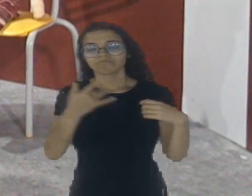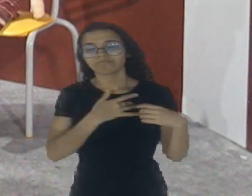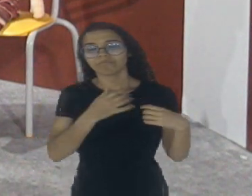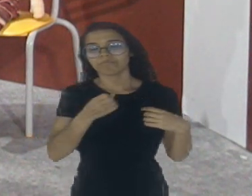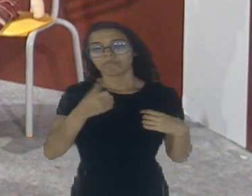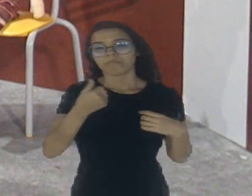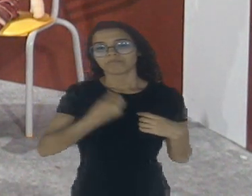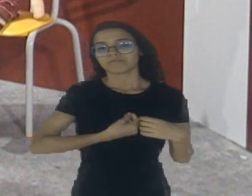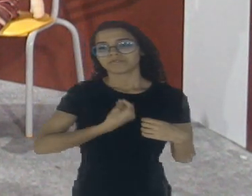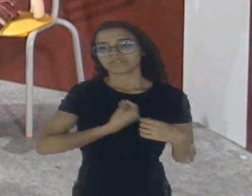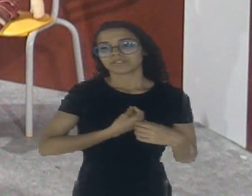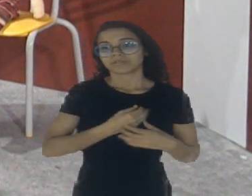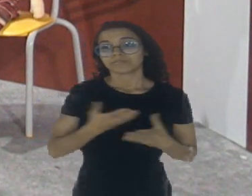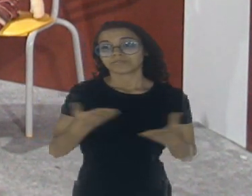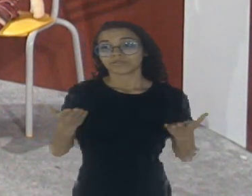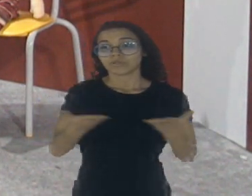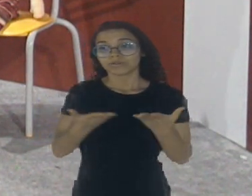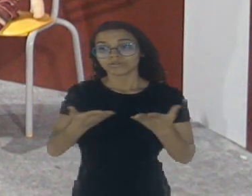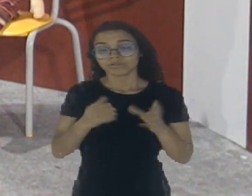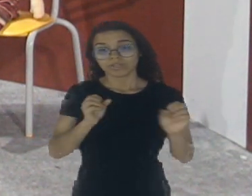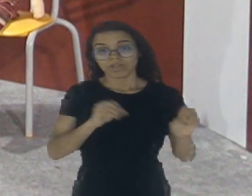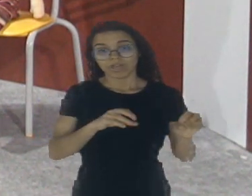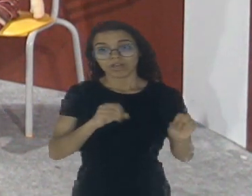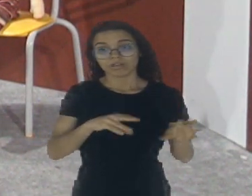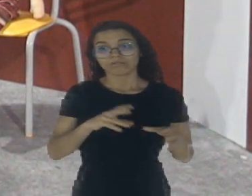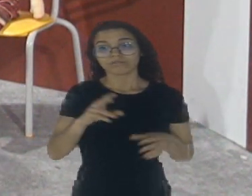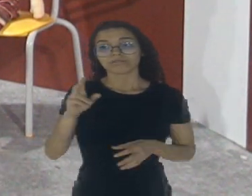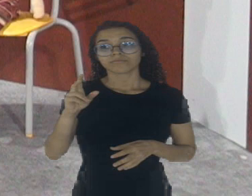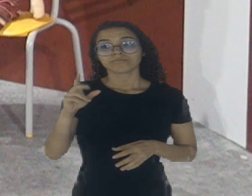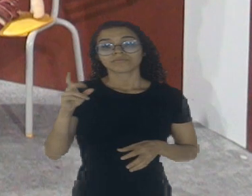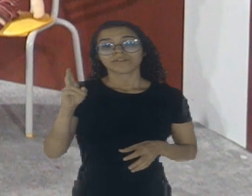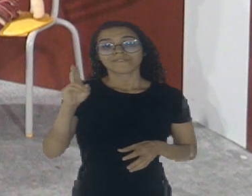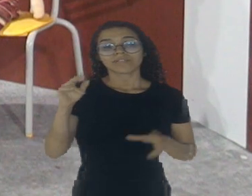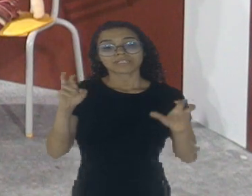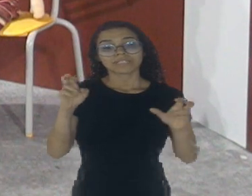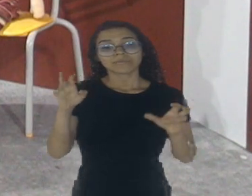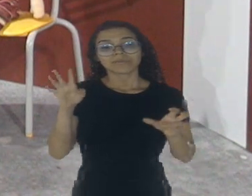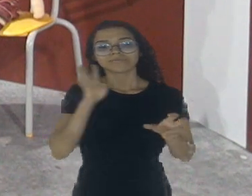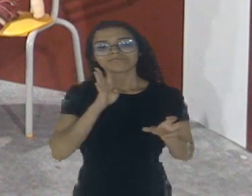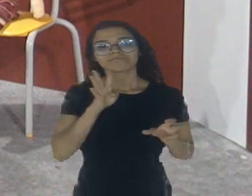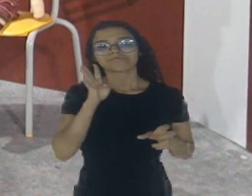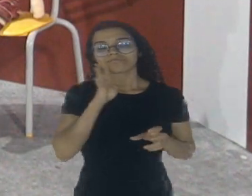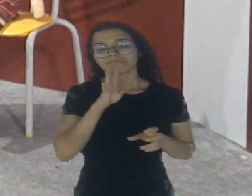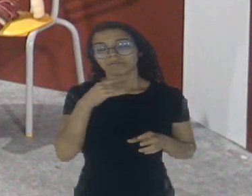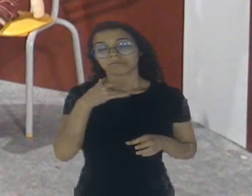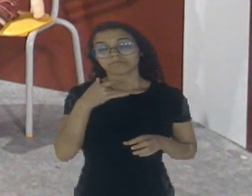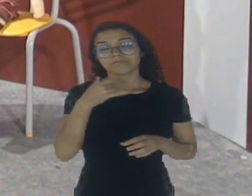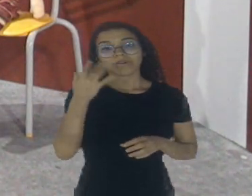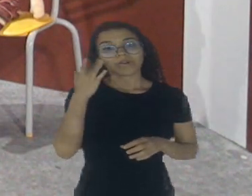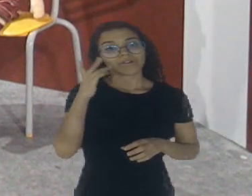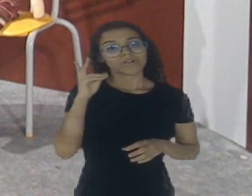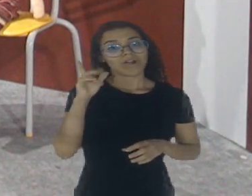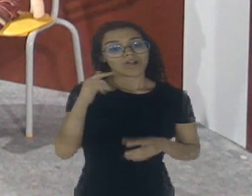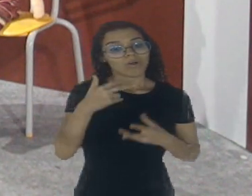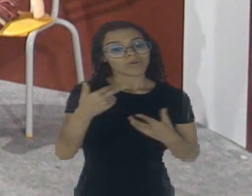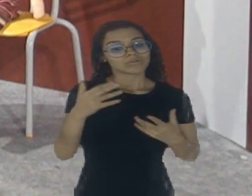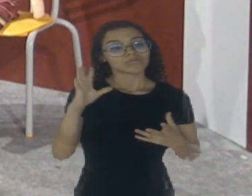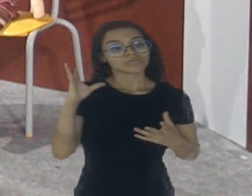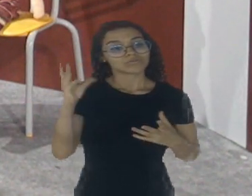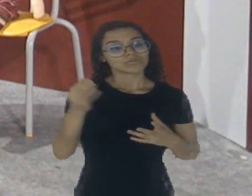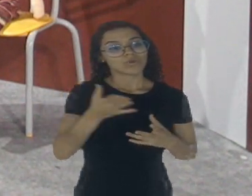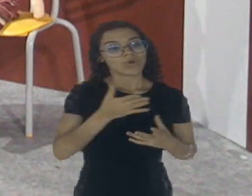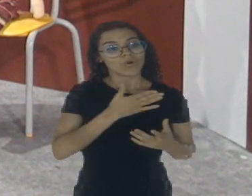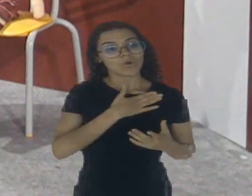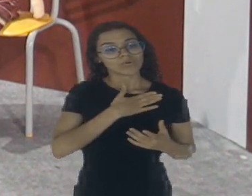vamos trabalhar um tema bastante legal dentro do que a gente fala da qualidade de vida. Eu acho que é uma coisa que todo mundo gosta de fazer, ou que